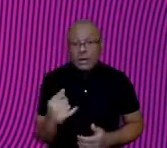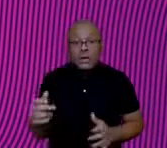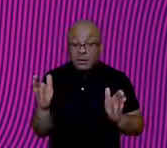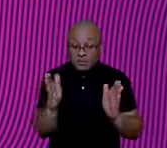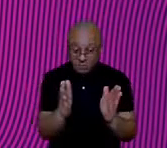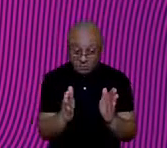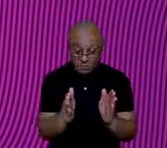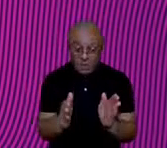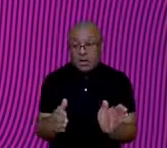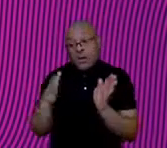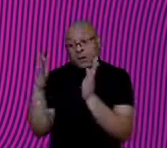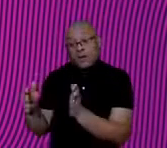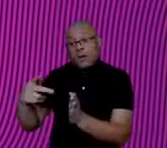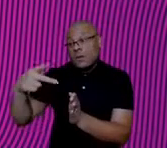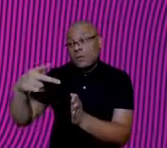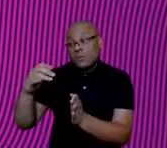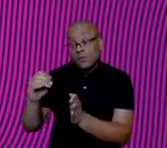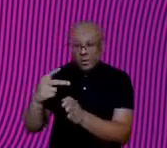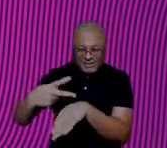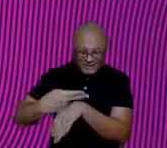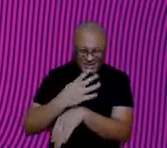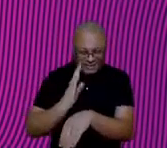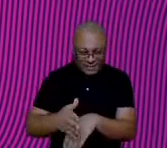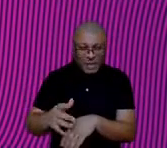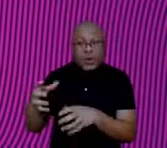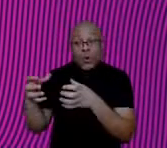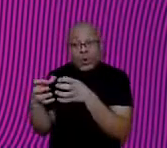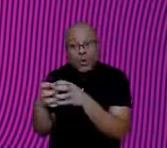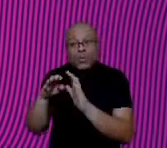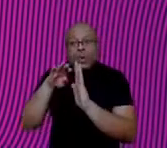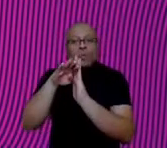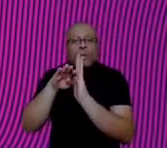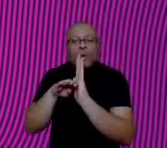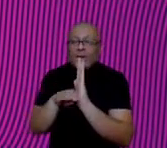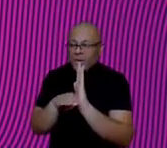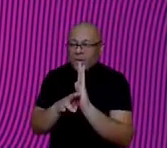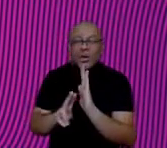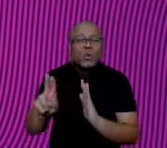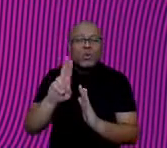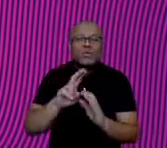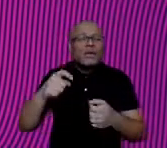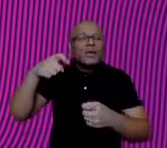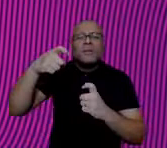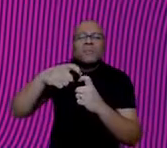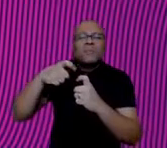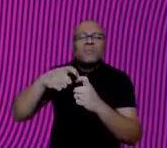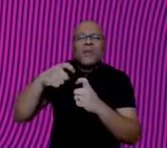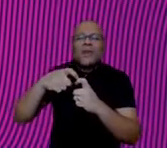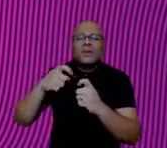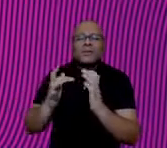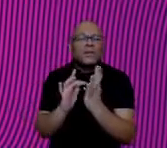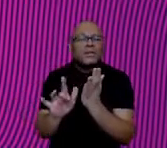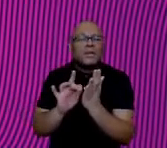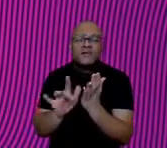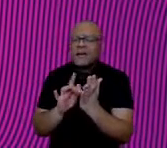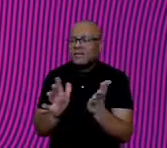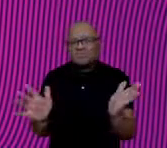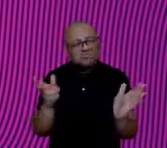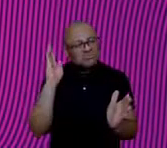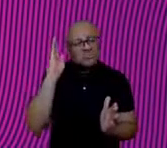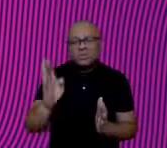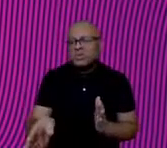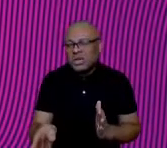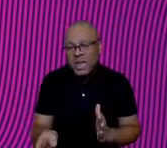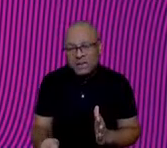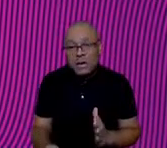segmento, a equipe qualificada para programar. Hoje a programação ela é feita em consultório com interfaces em tablets. Isso é um problema, eu